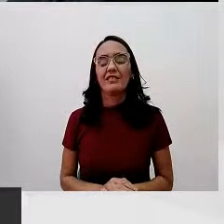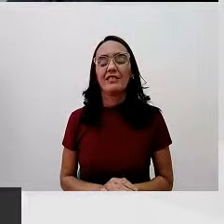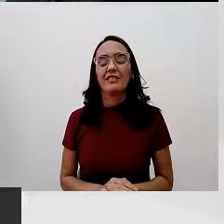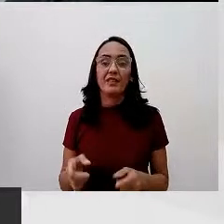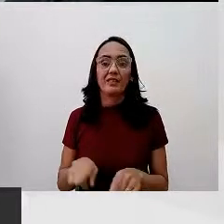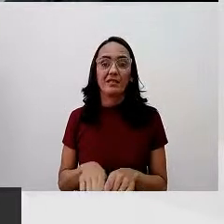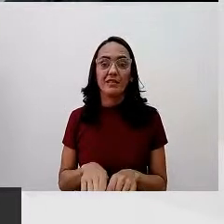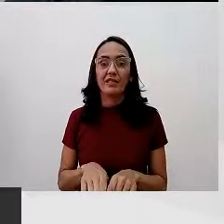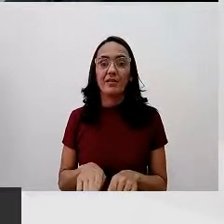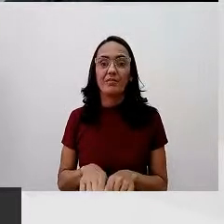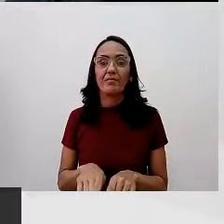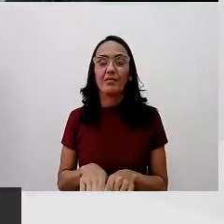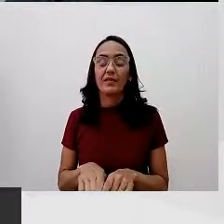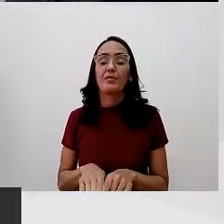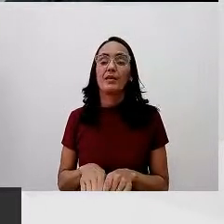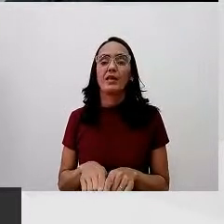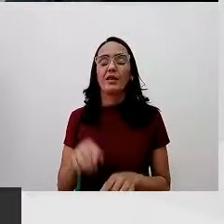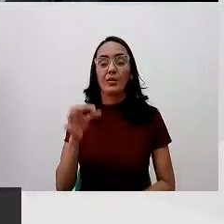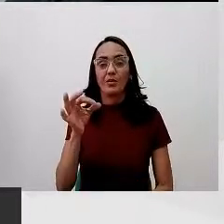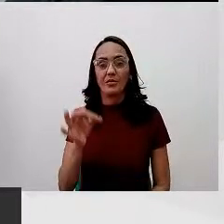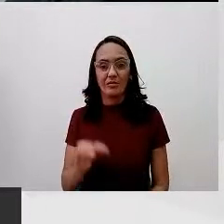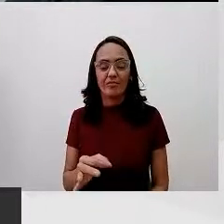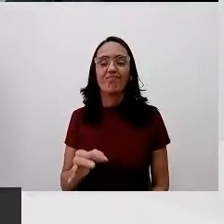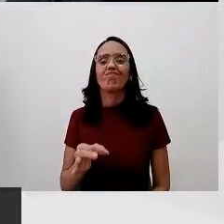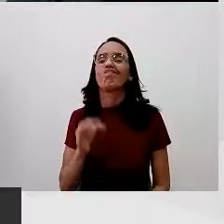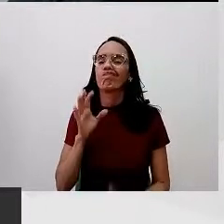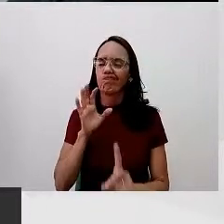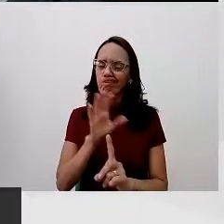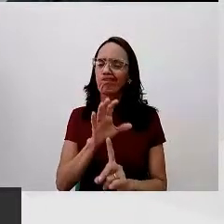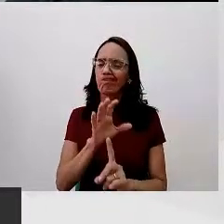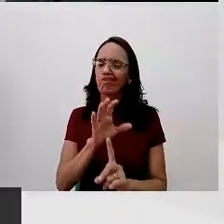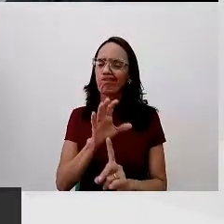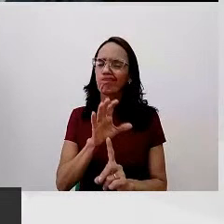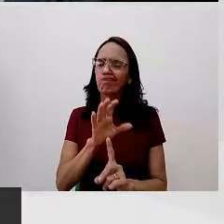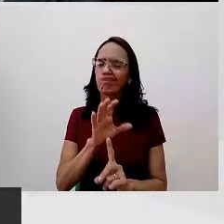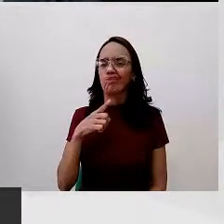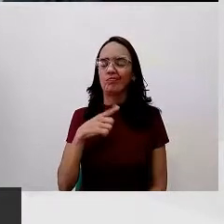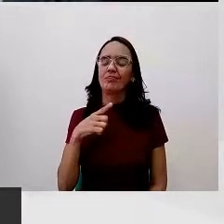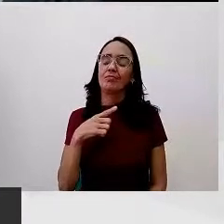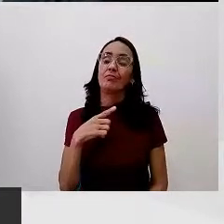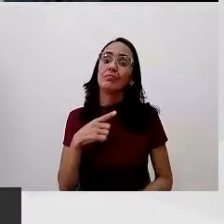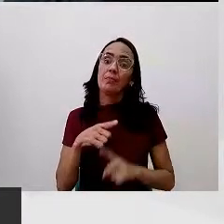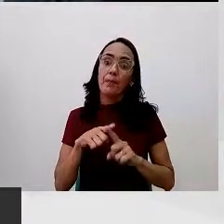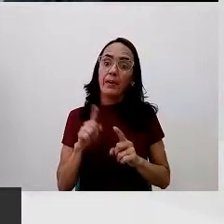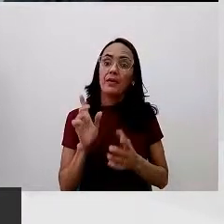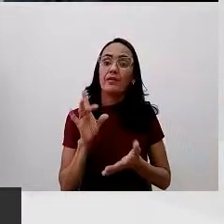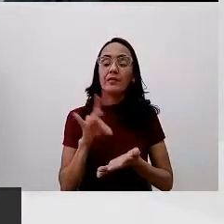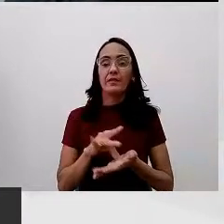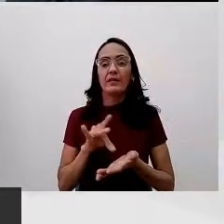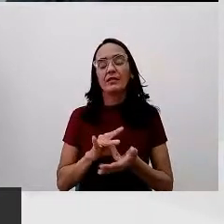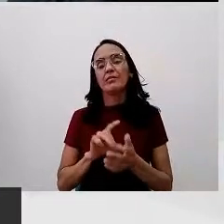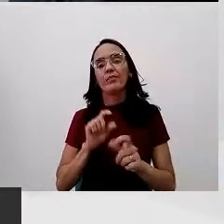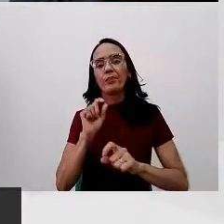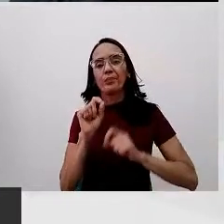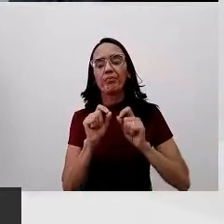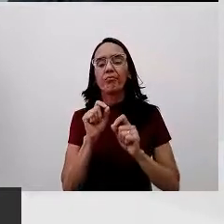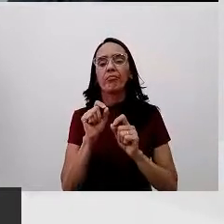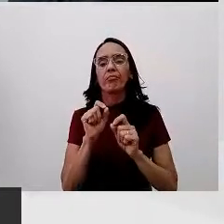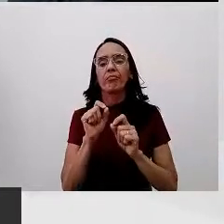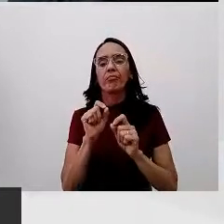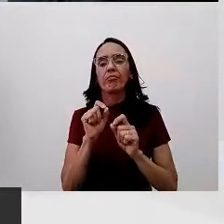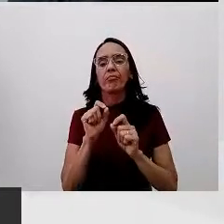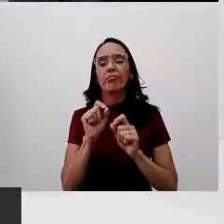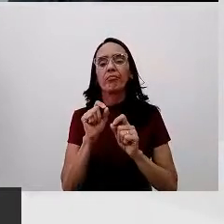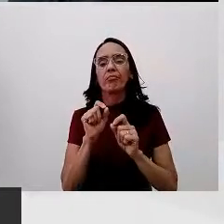Com certeza a influência existe. Mas obviamente que, num ponto de vista social, isso já acontecia,